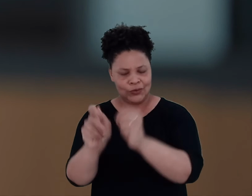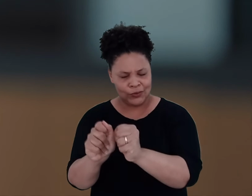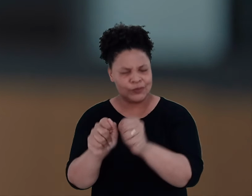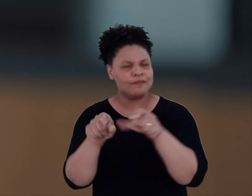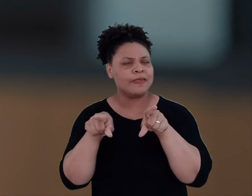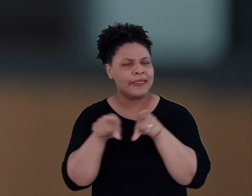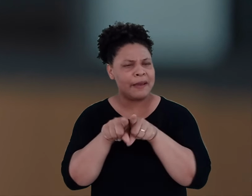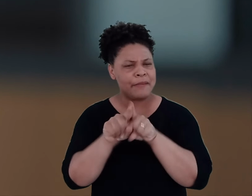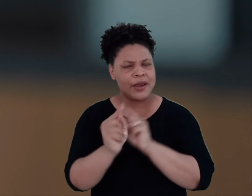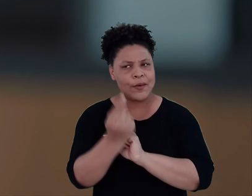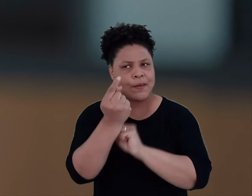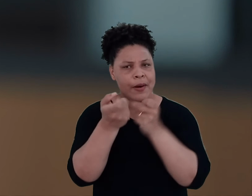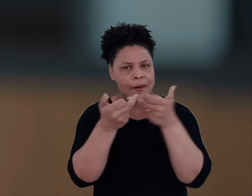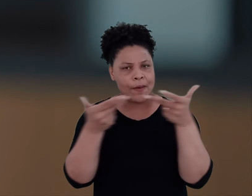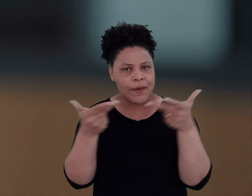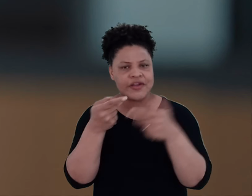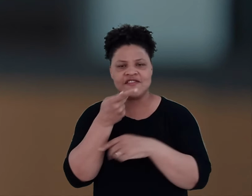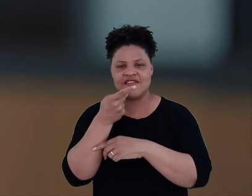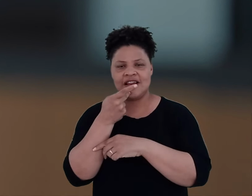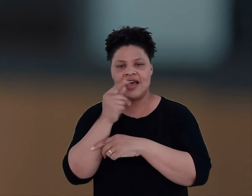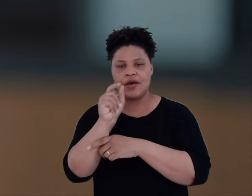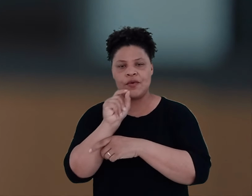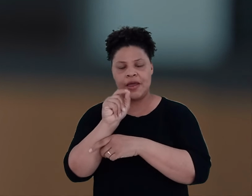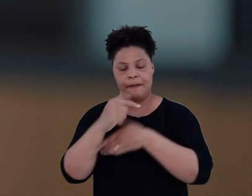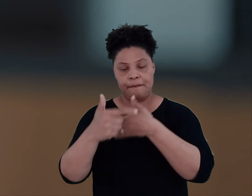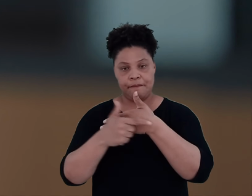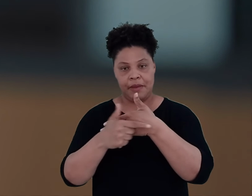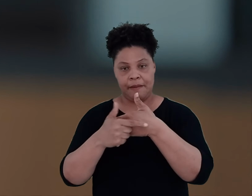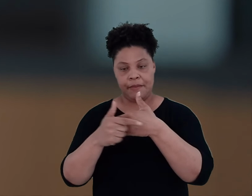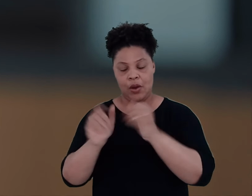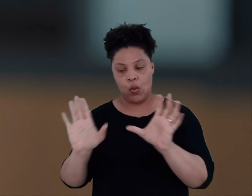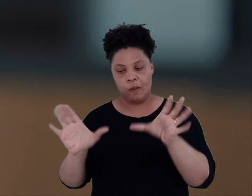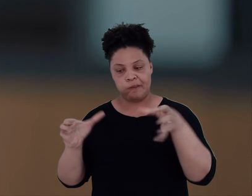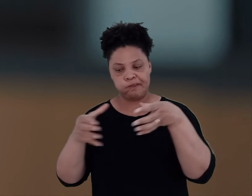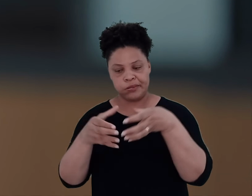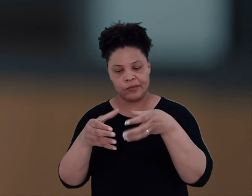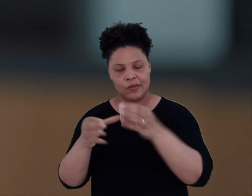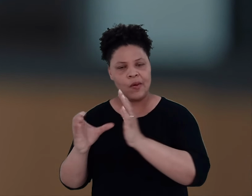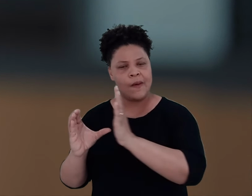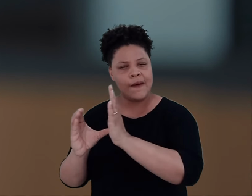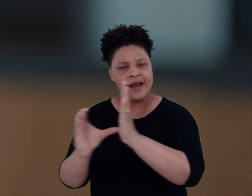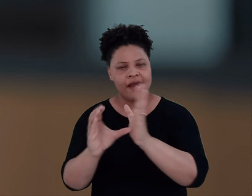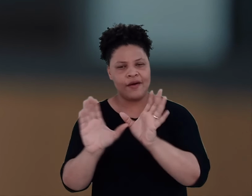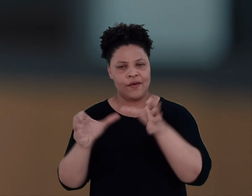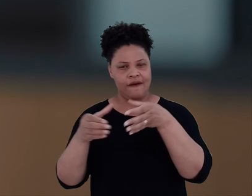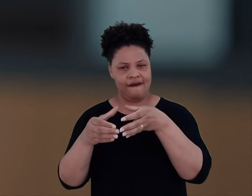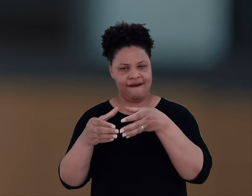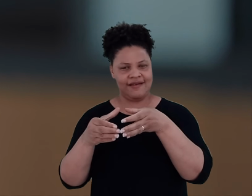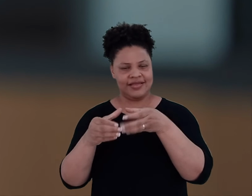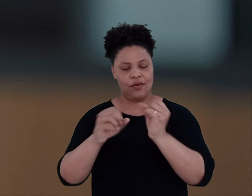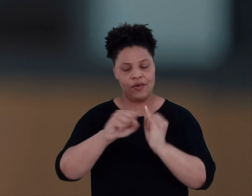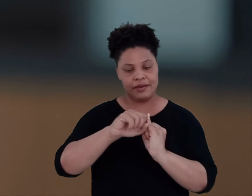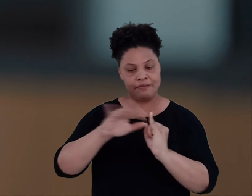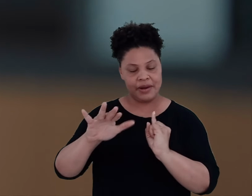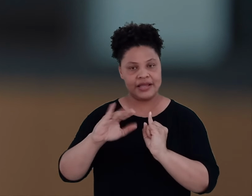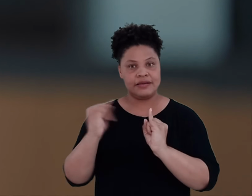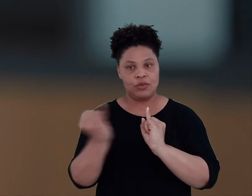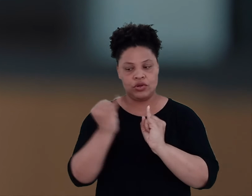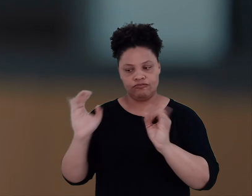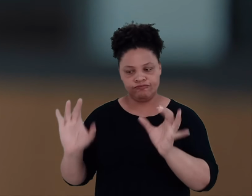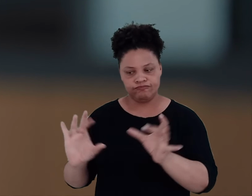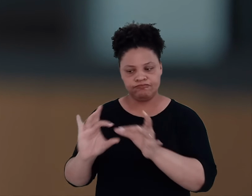possível da gente observar é o papel do coletivo nessas ações, porque a imprensa negra é marcada por esse comprometimento com o